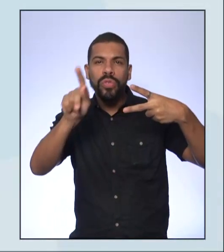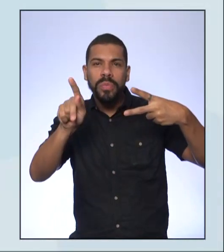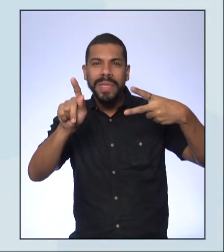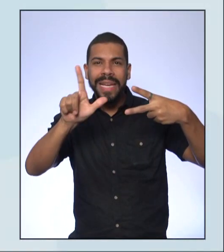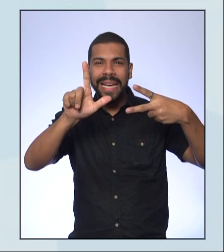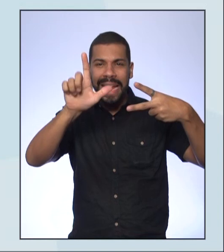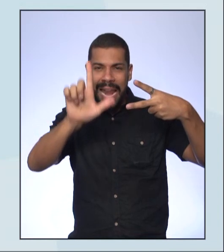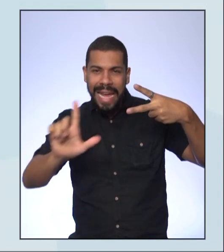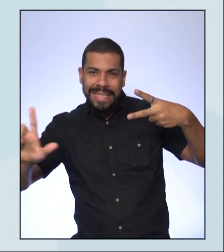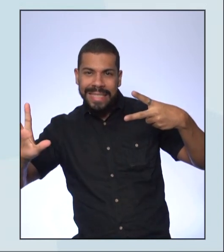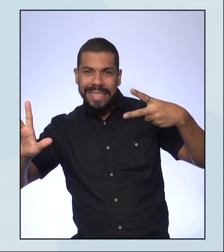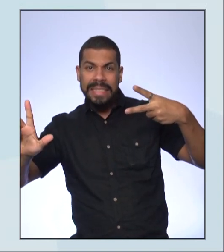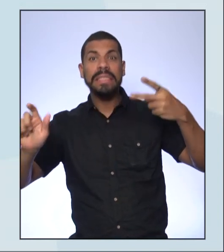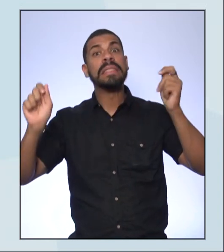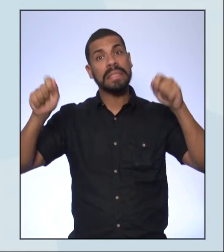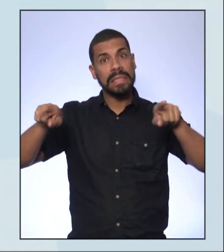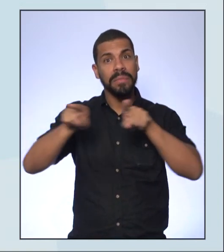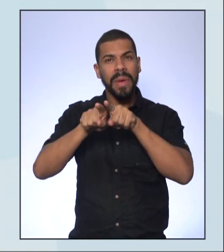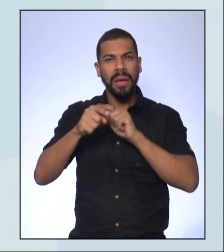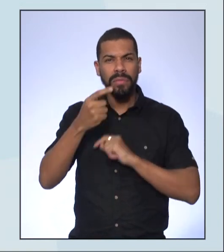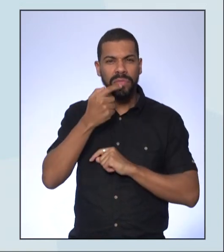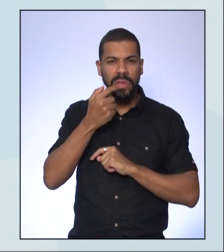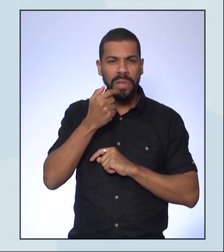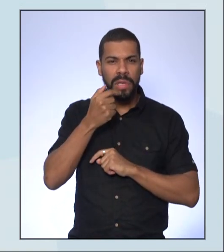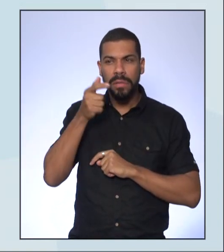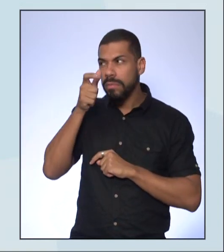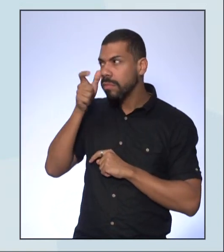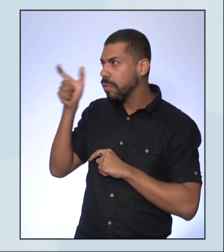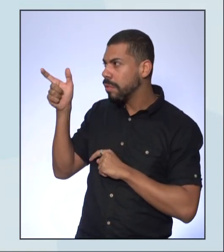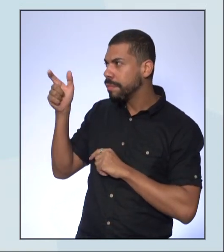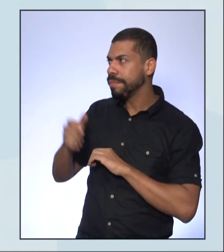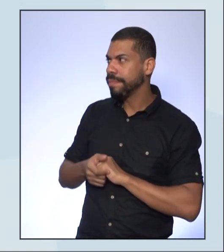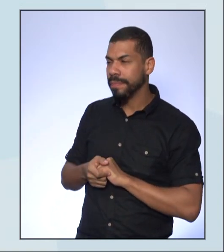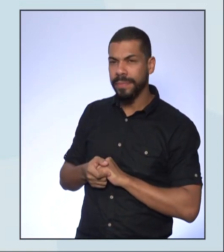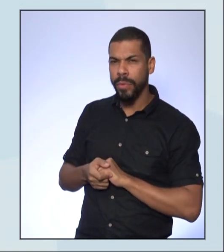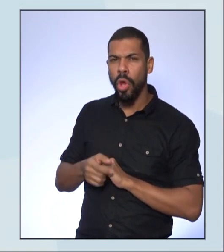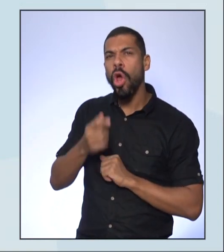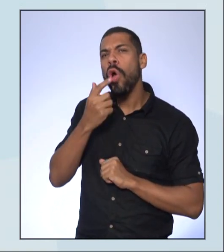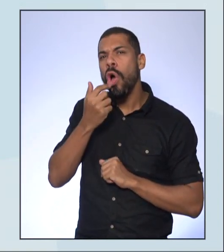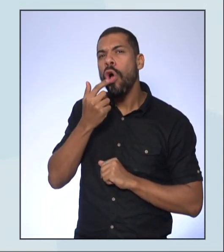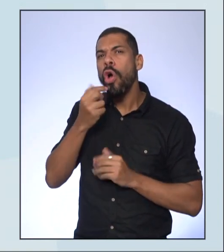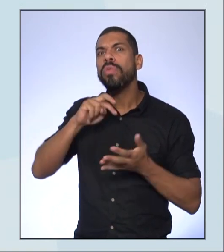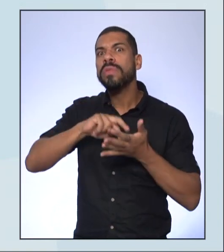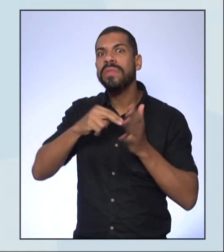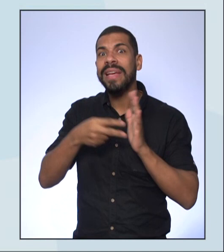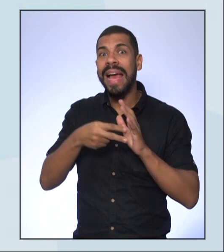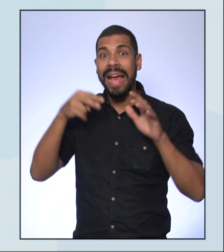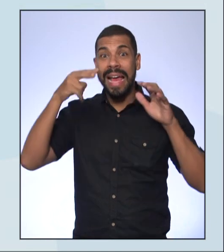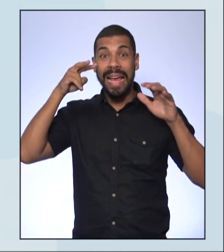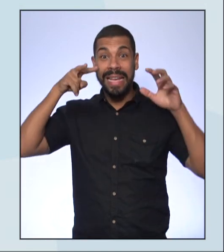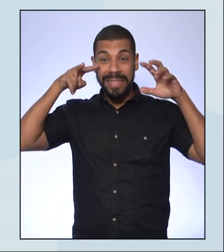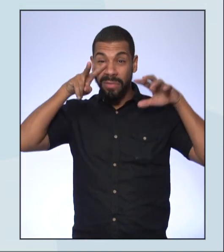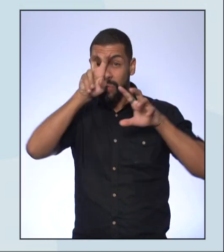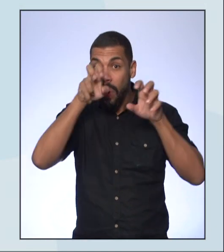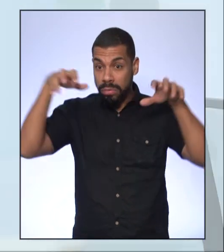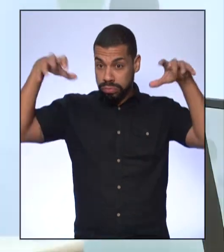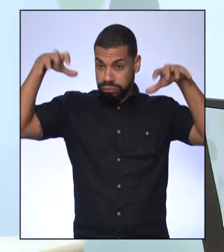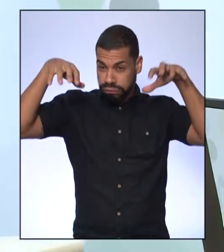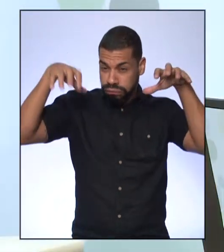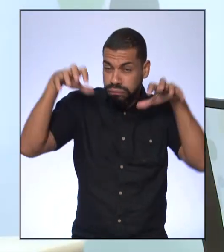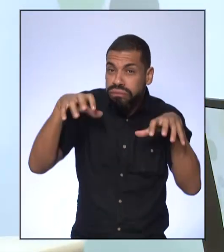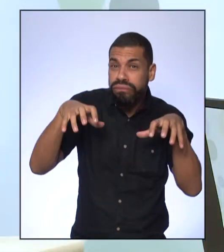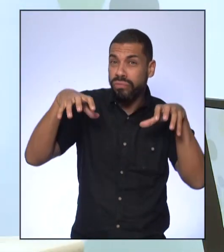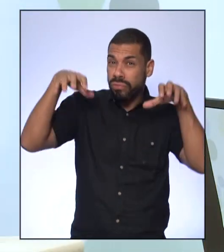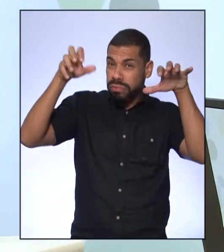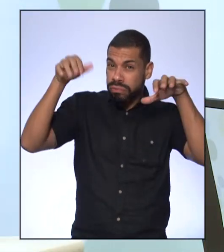tiver, mais a chuva está intensa, tá? E isso é naquele sensor que eu falei para vocês, naquele sensor ativo, ele